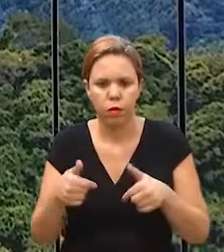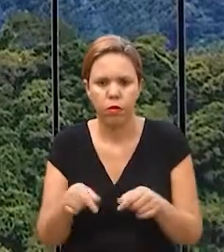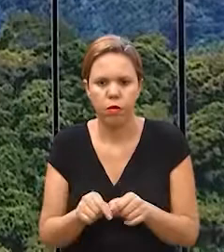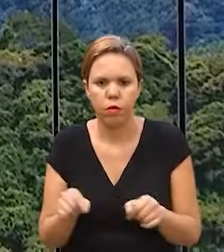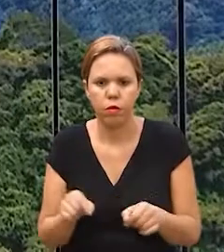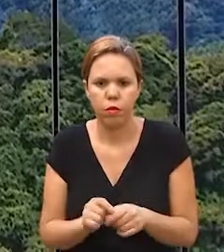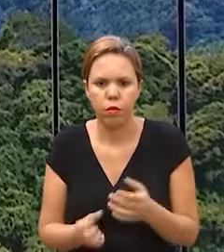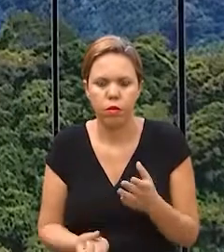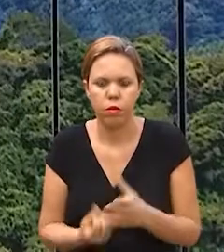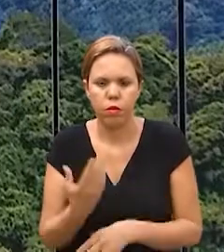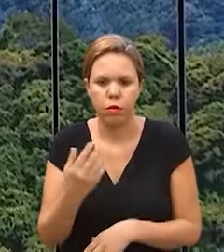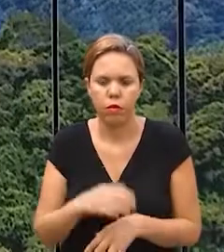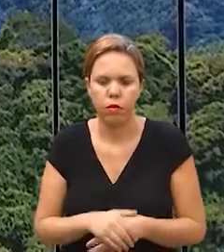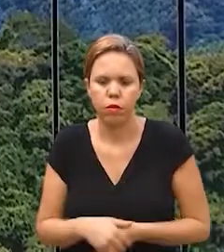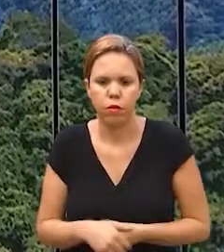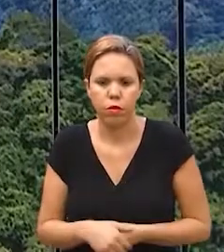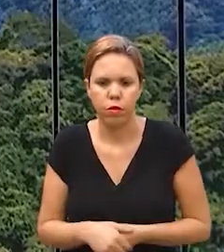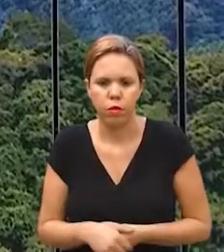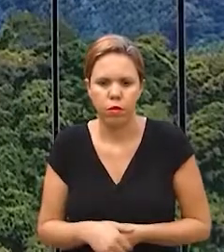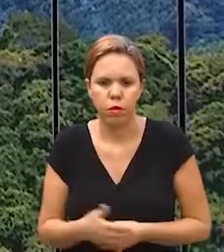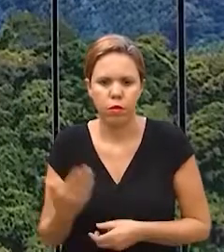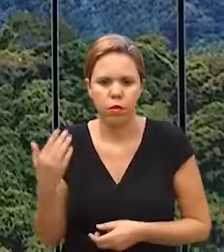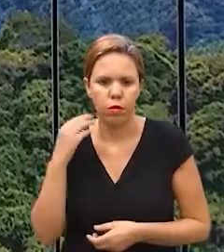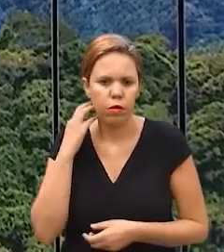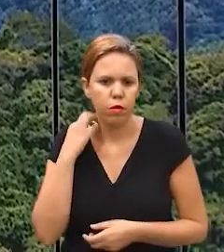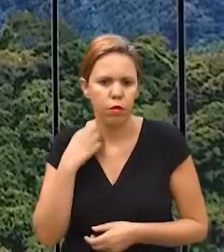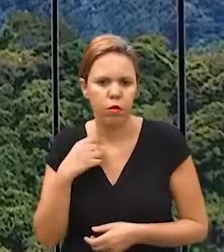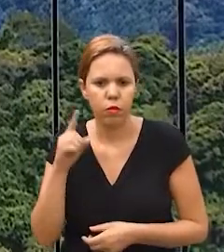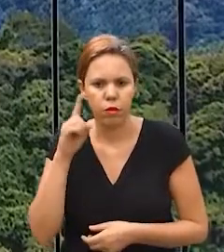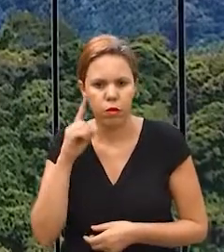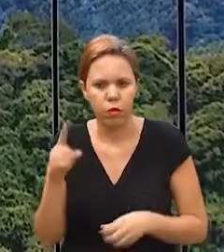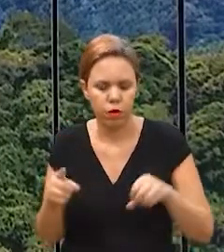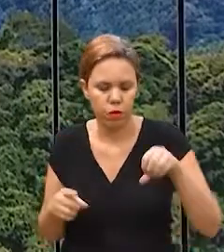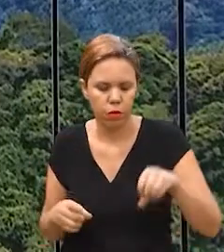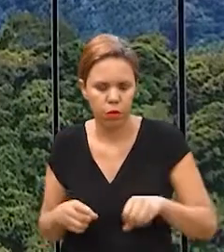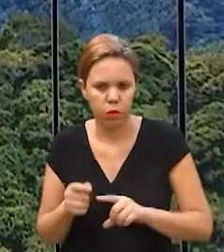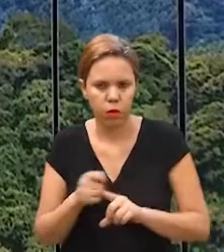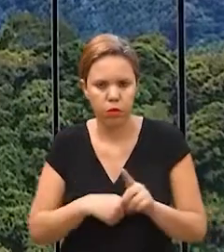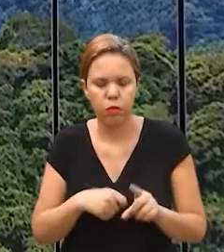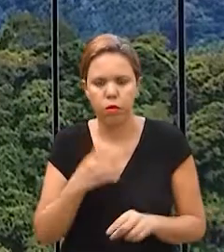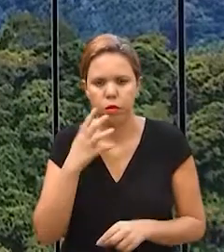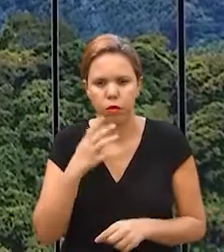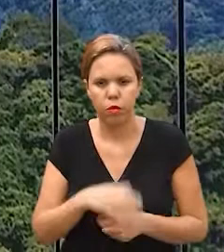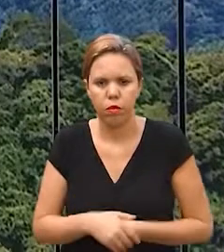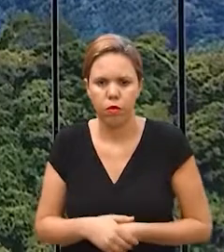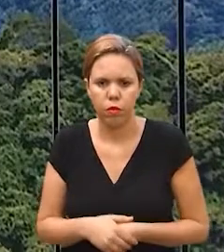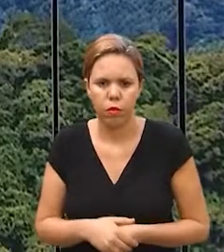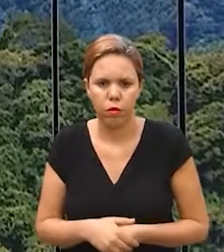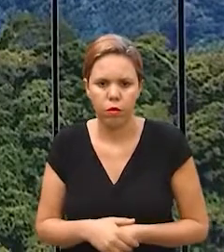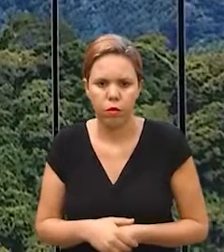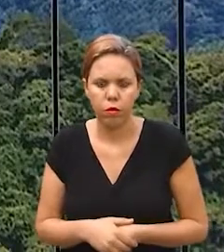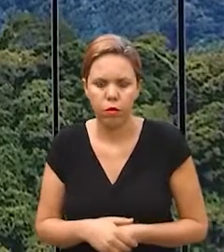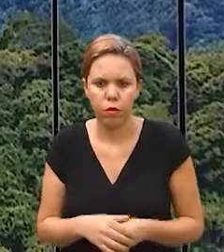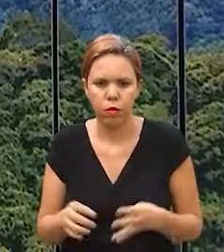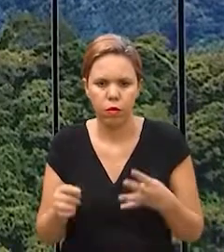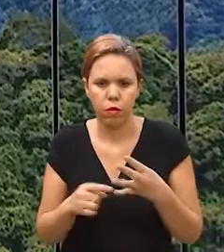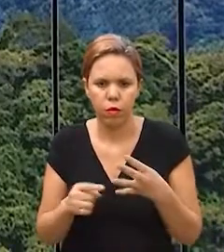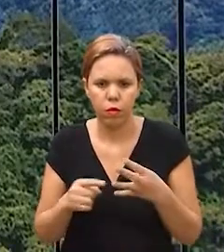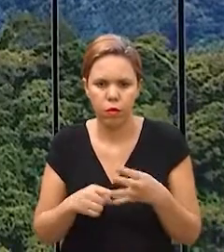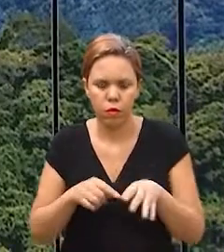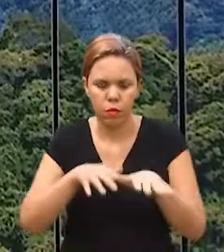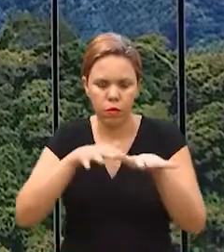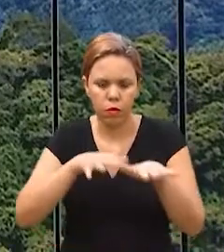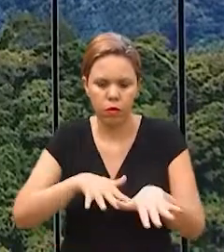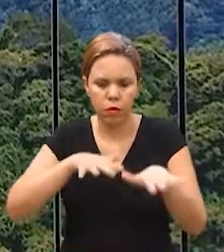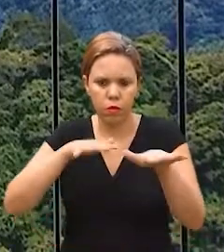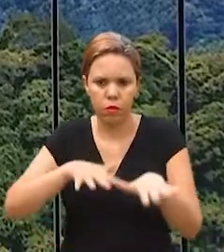aconteceu no dia 9 de fevereiro, que foi a 4ª caminhada pela erradicação